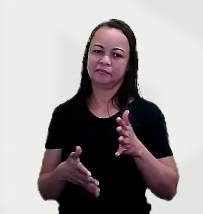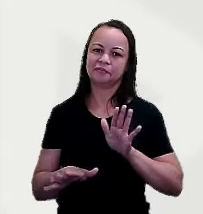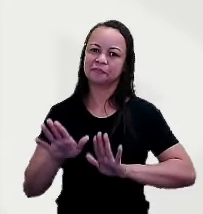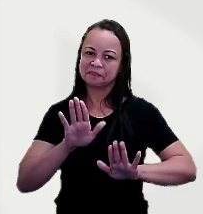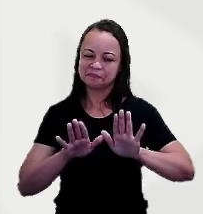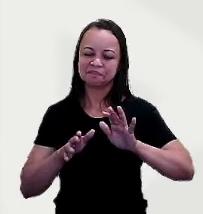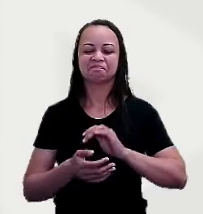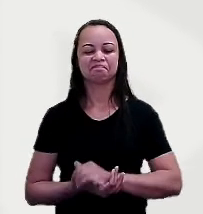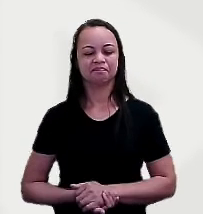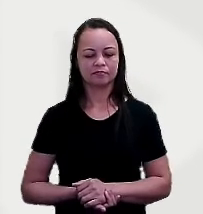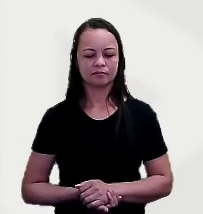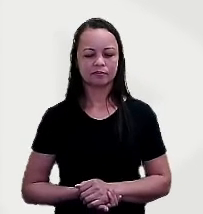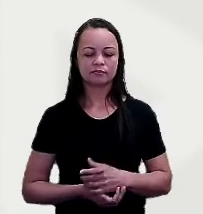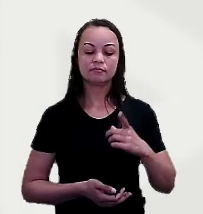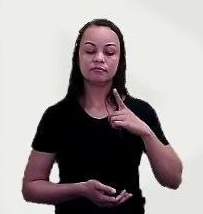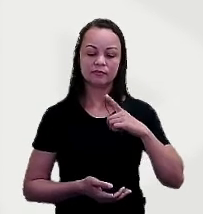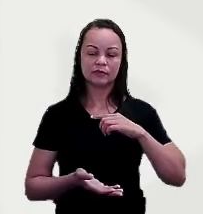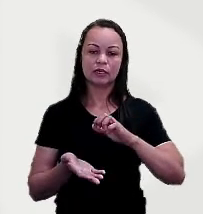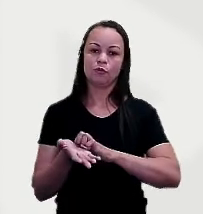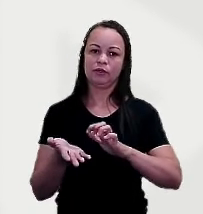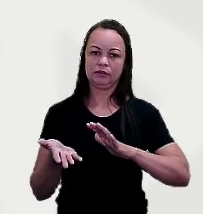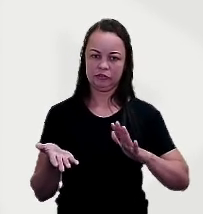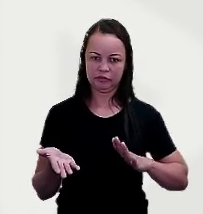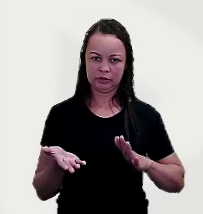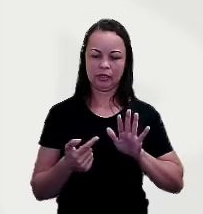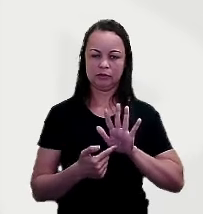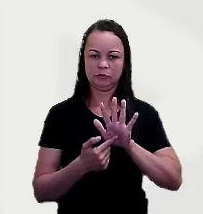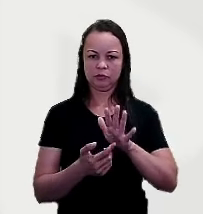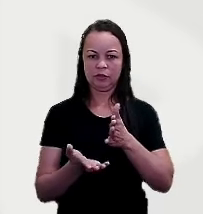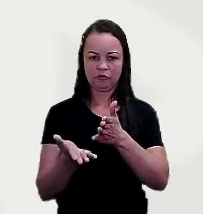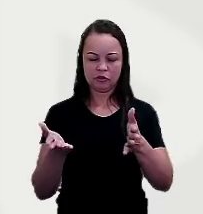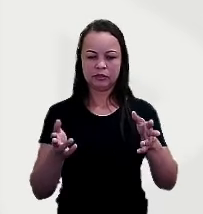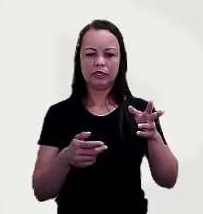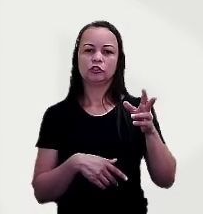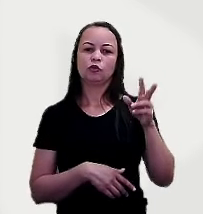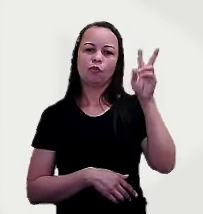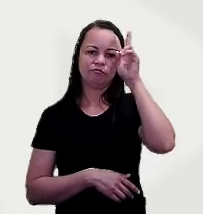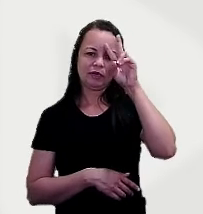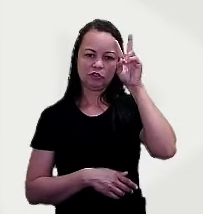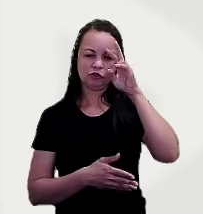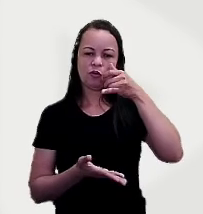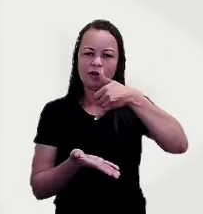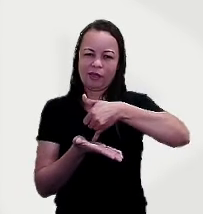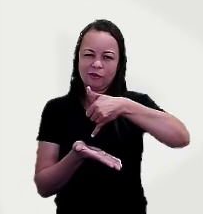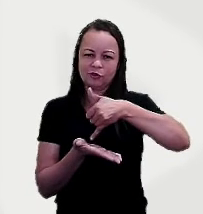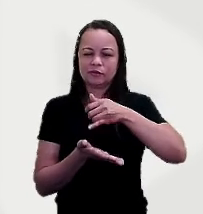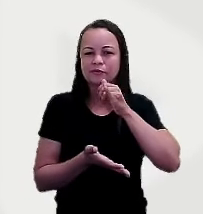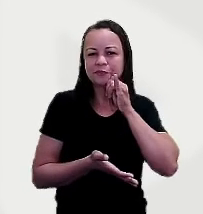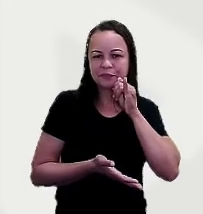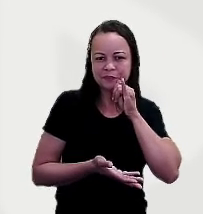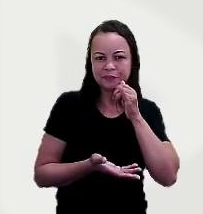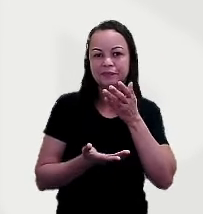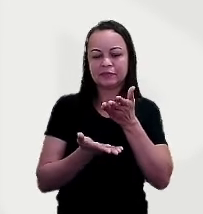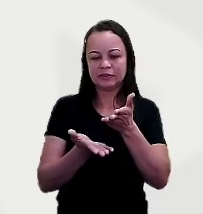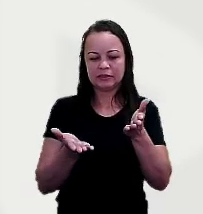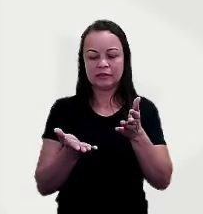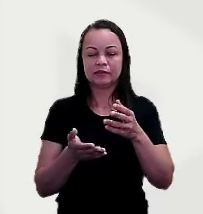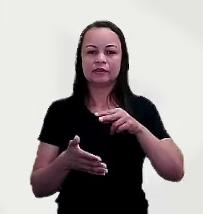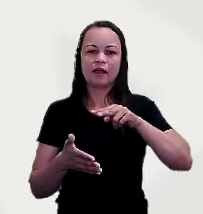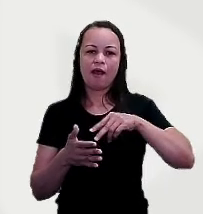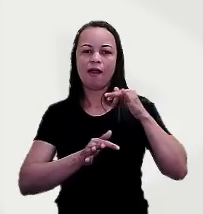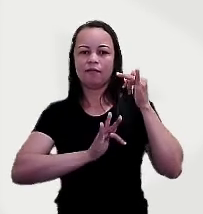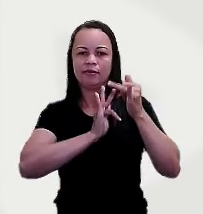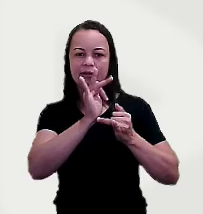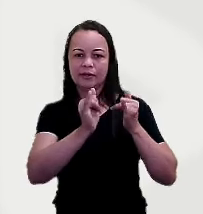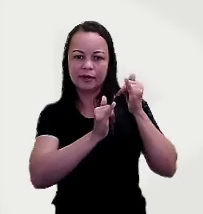E aqui a gente tem uma atividade, tá? Com a historinha do Saci, a lenda do Saci. Temos aqui